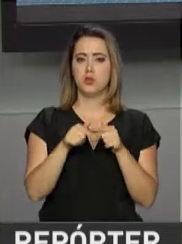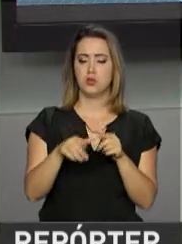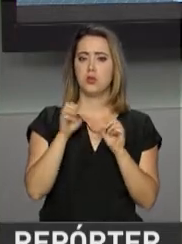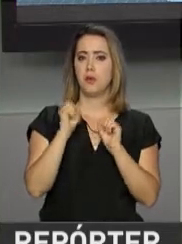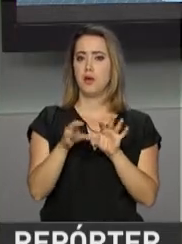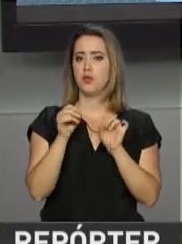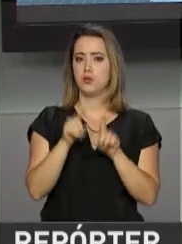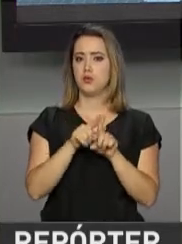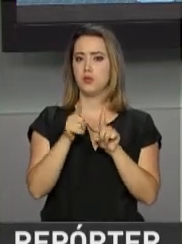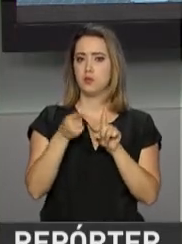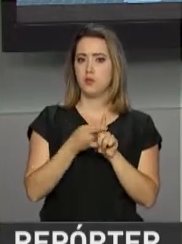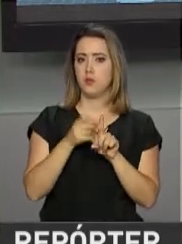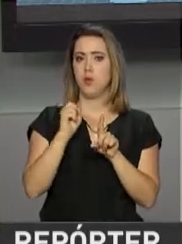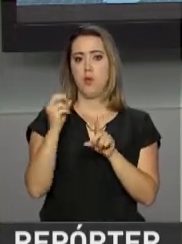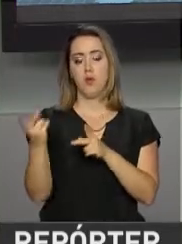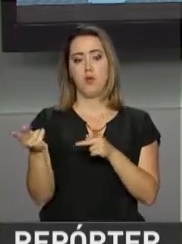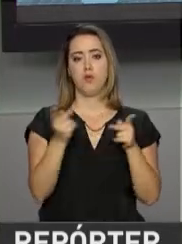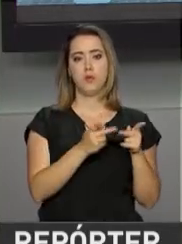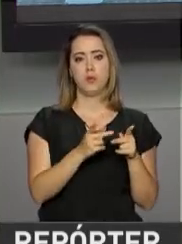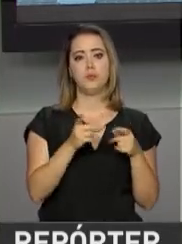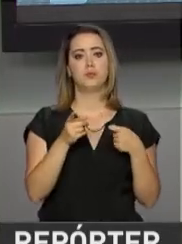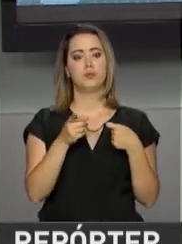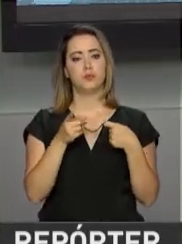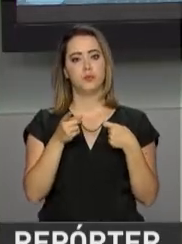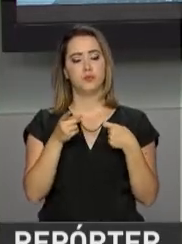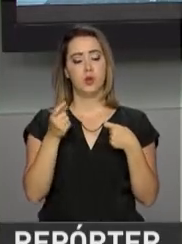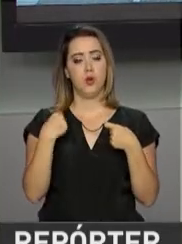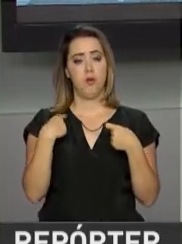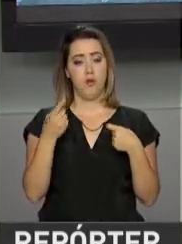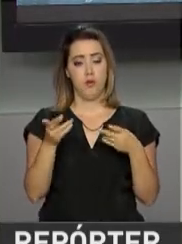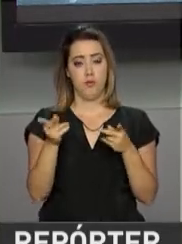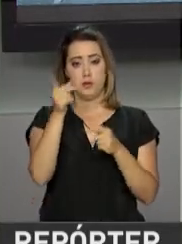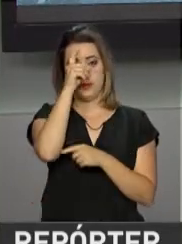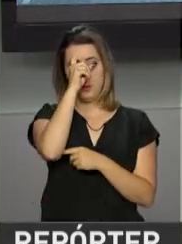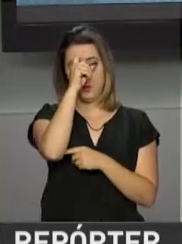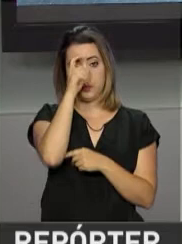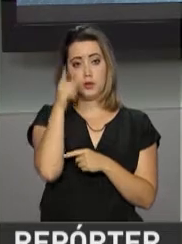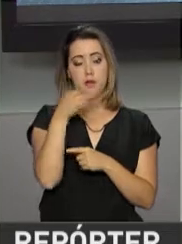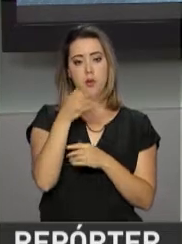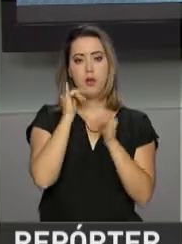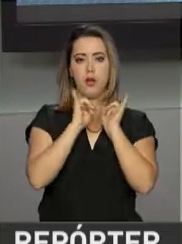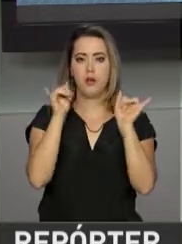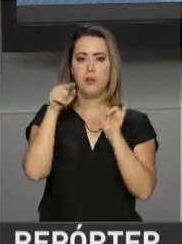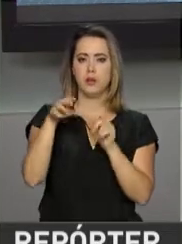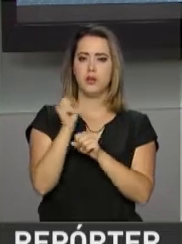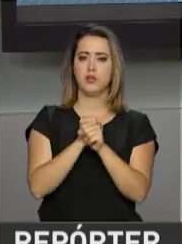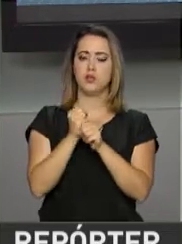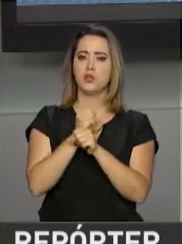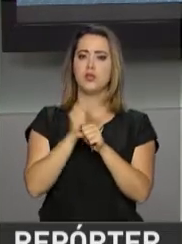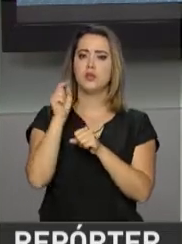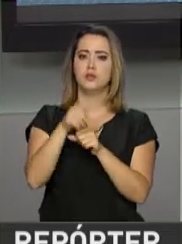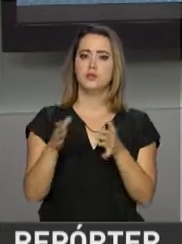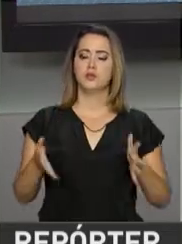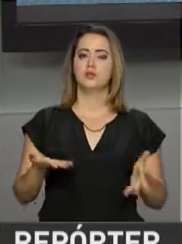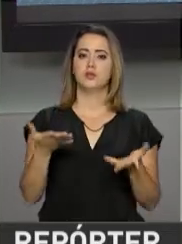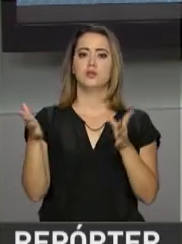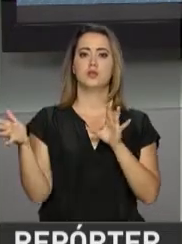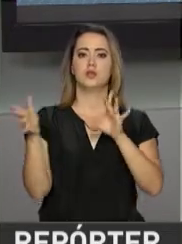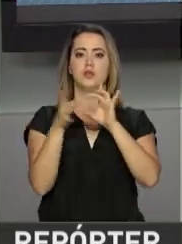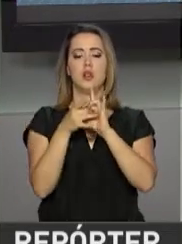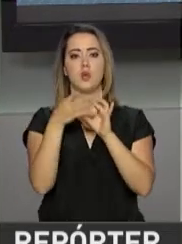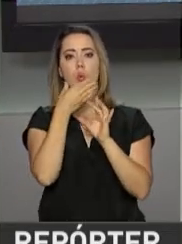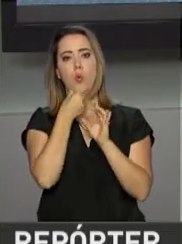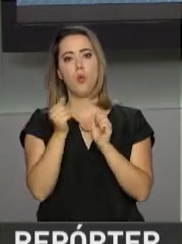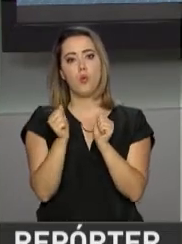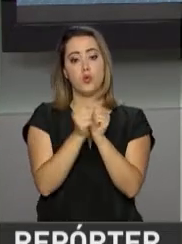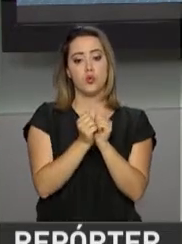durante a gestação ou visita à maternidade a campanha nacional de amamentação deste ano incentivar uma maior ligação do homem